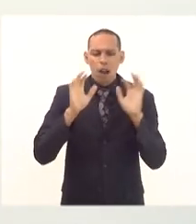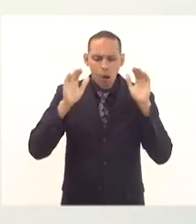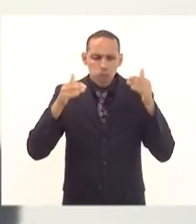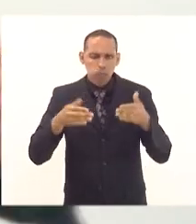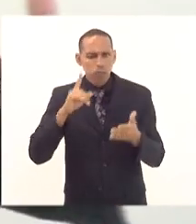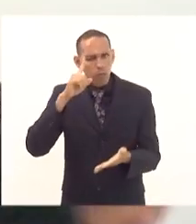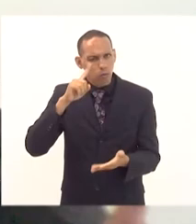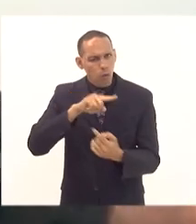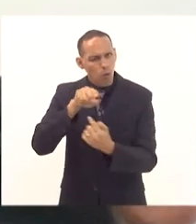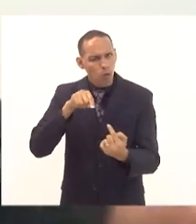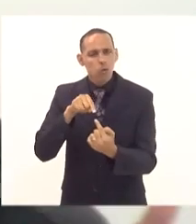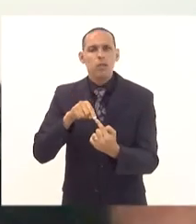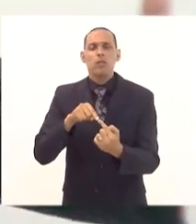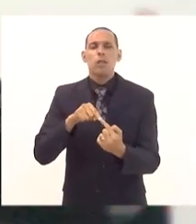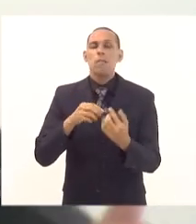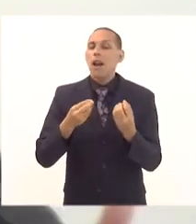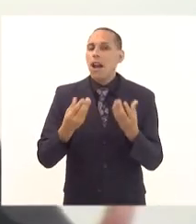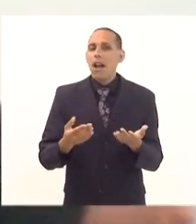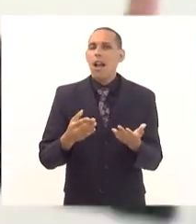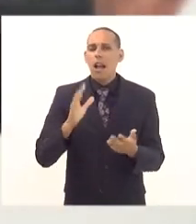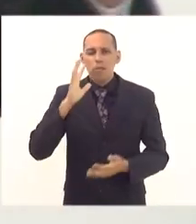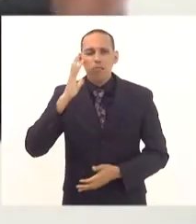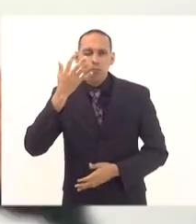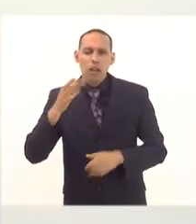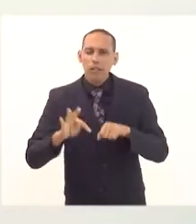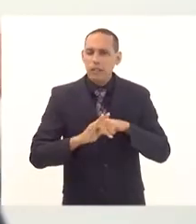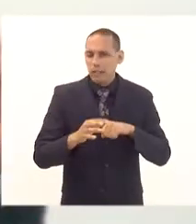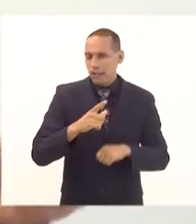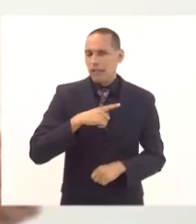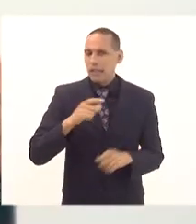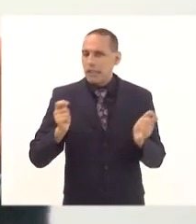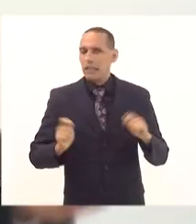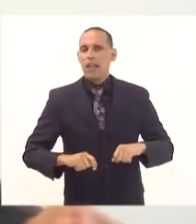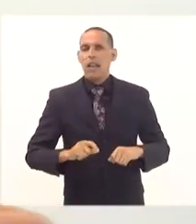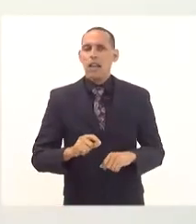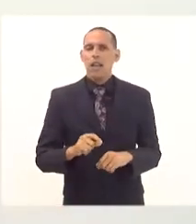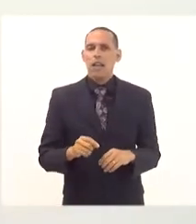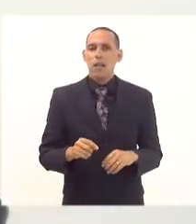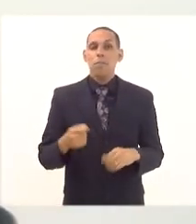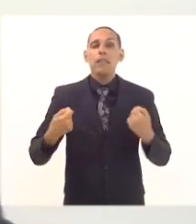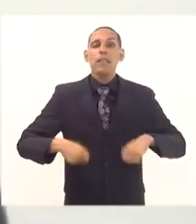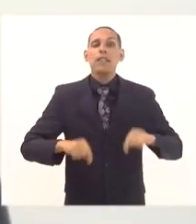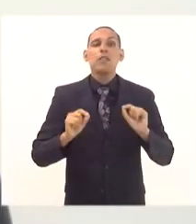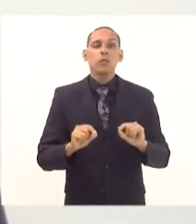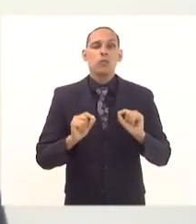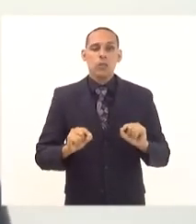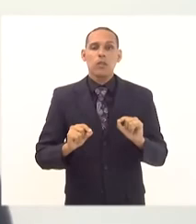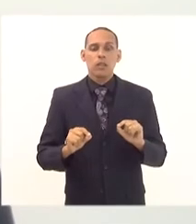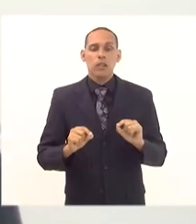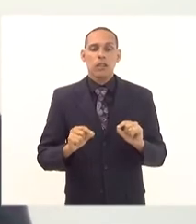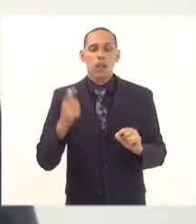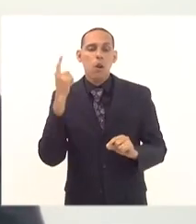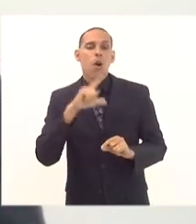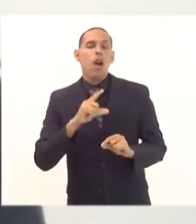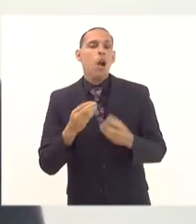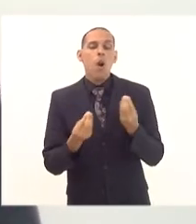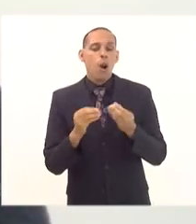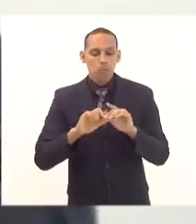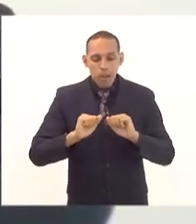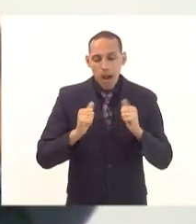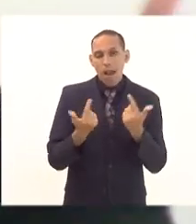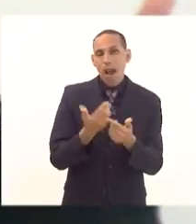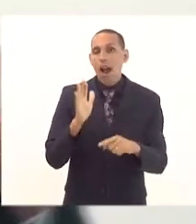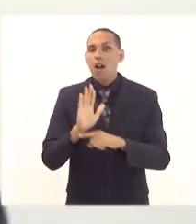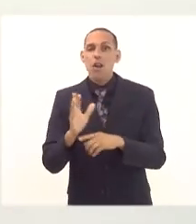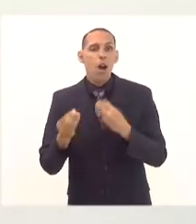focada para ver quais são as soluções técnicas possíveis que que é que que é necessário para viabilizá-los e de que forma a assembleia Pode se envolver